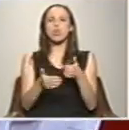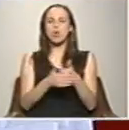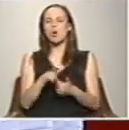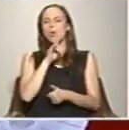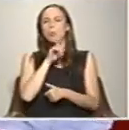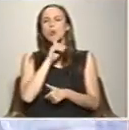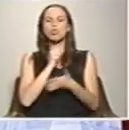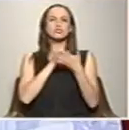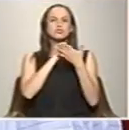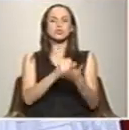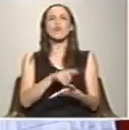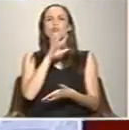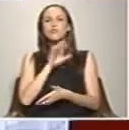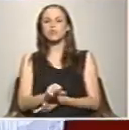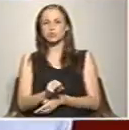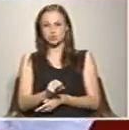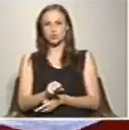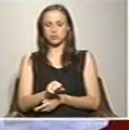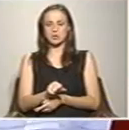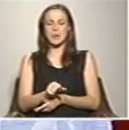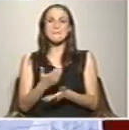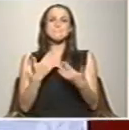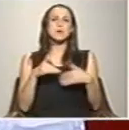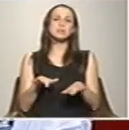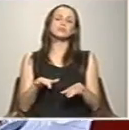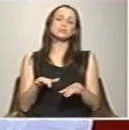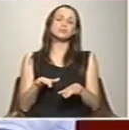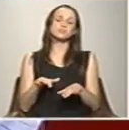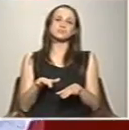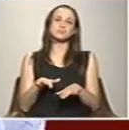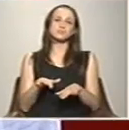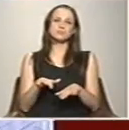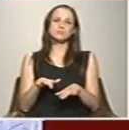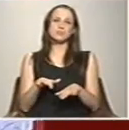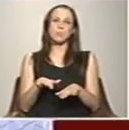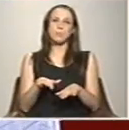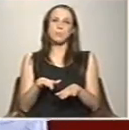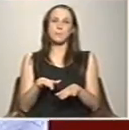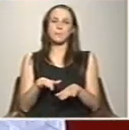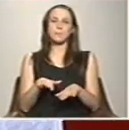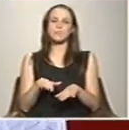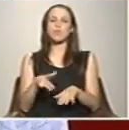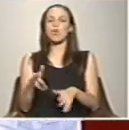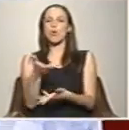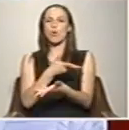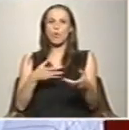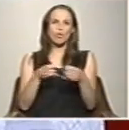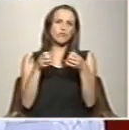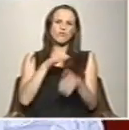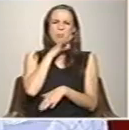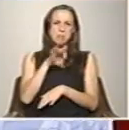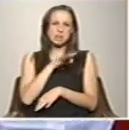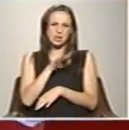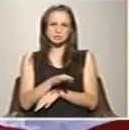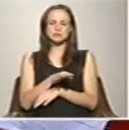os filhos e ajudá-los mais. Agora, em termos de convívio familiar, hoje ainda